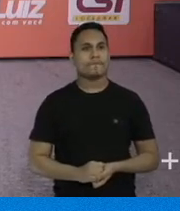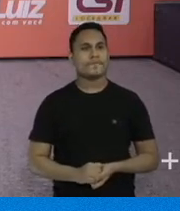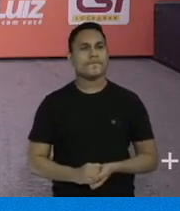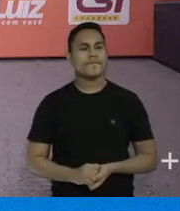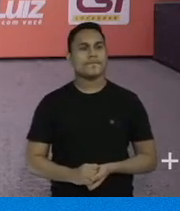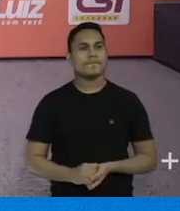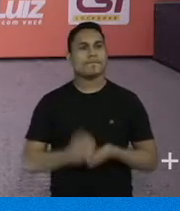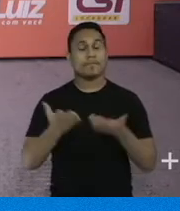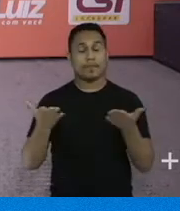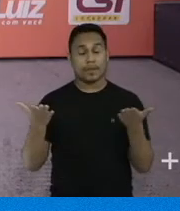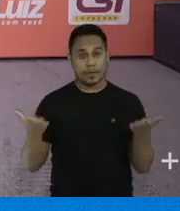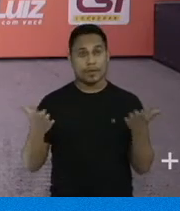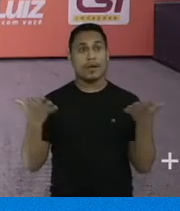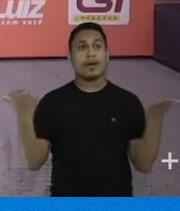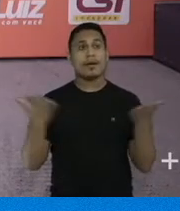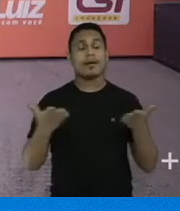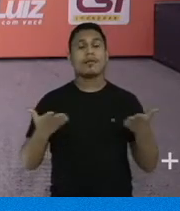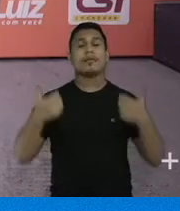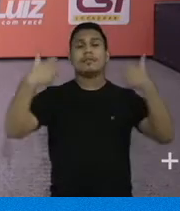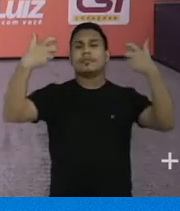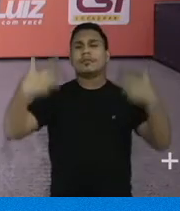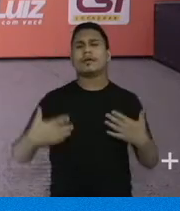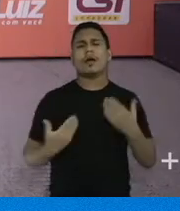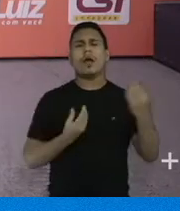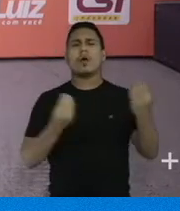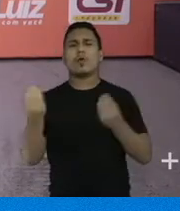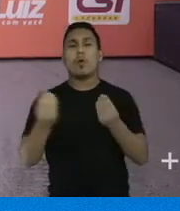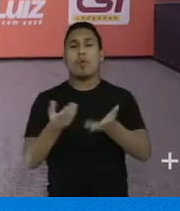aí a gente vem. Então, como é que trata?